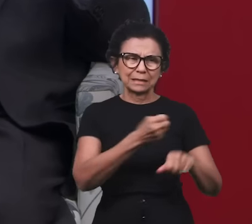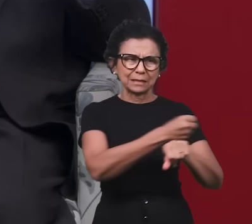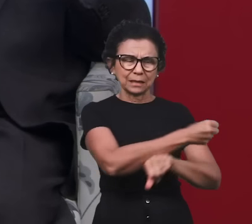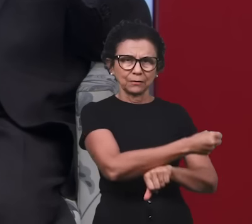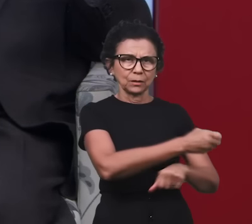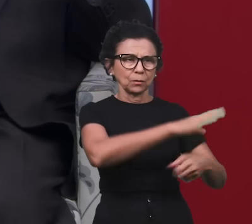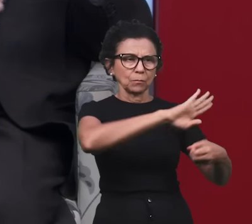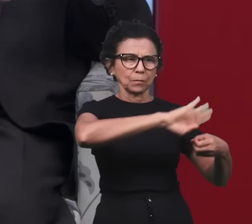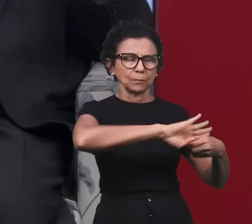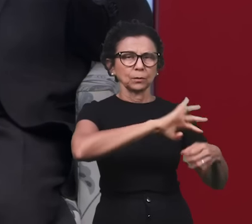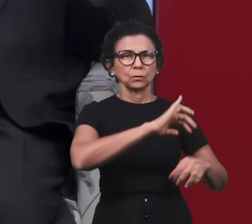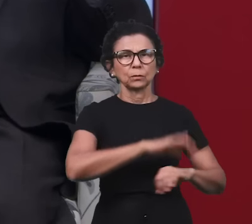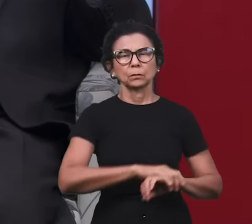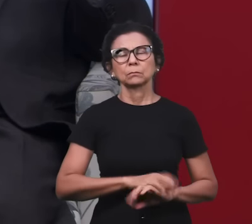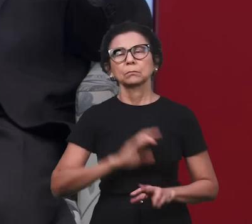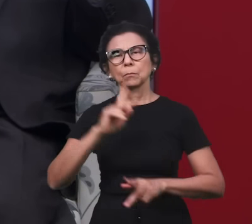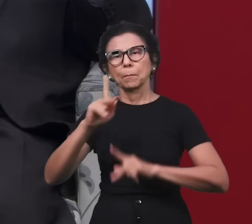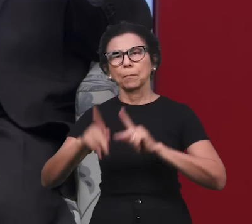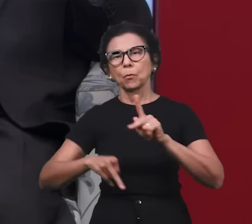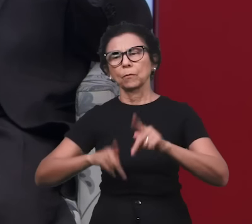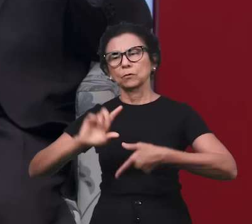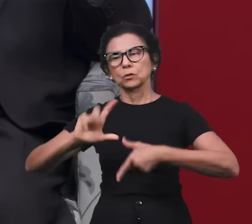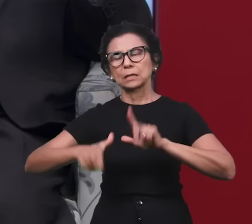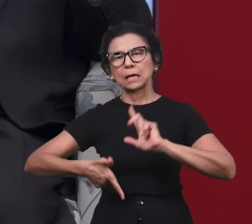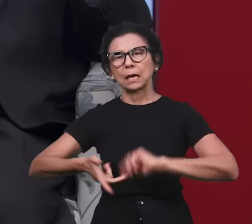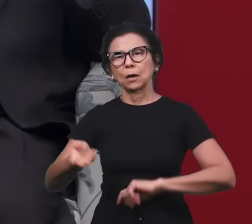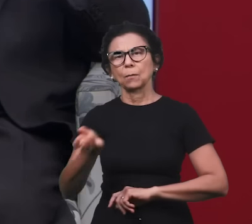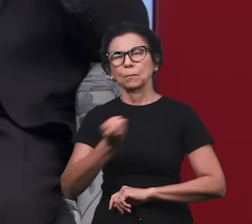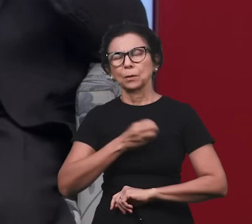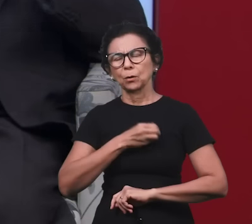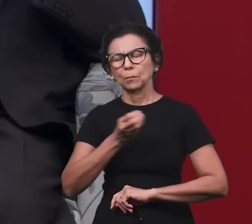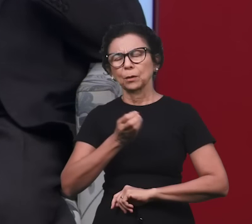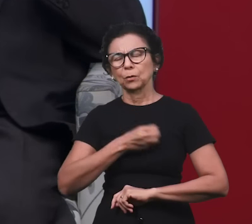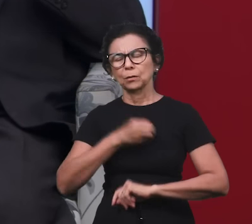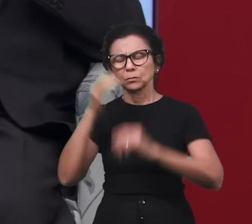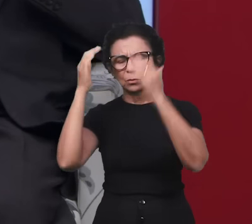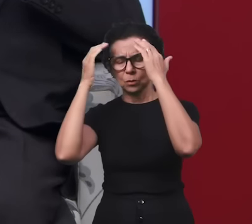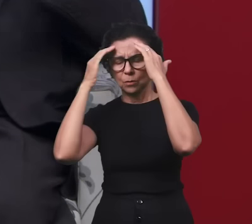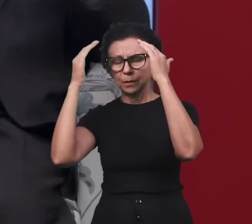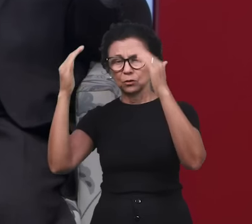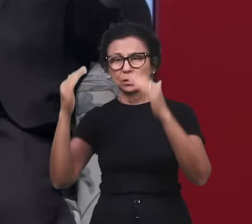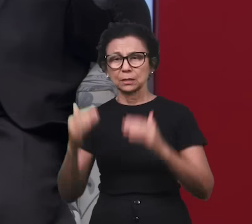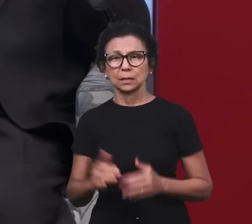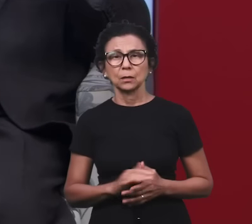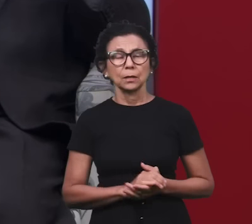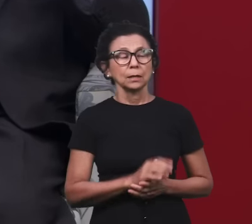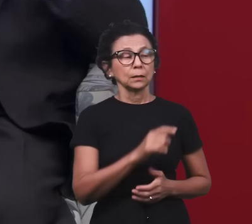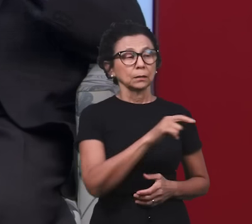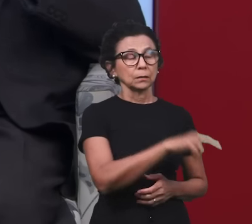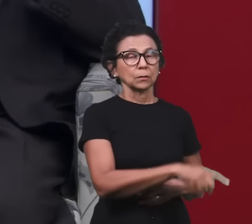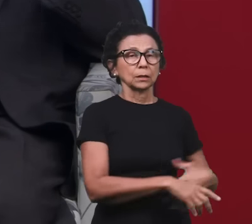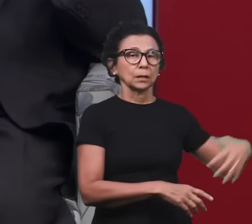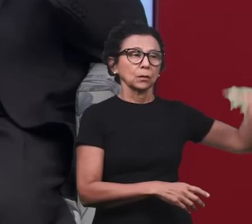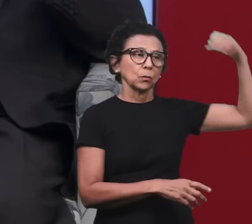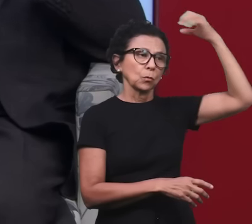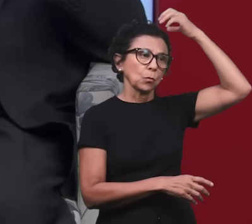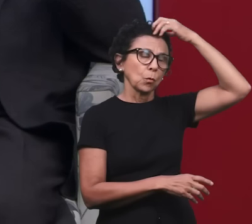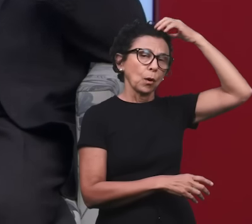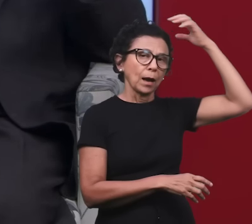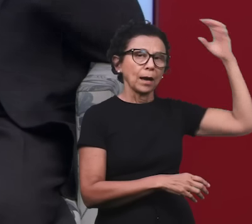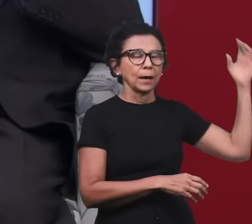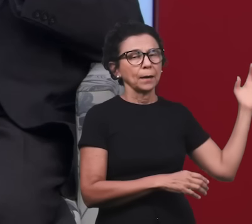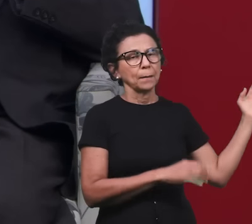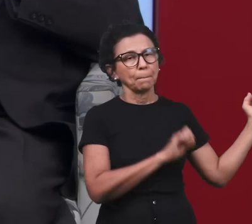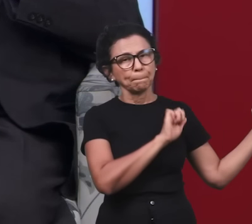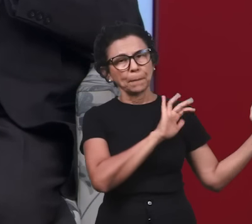desterrado, foi tirado da sua terra, levado para a Babilônia, como escravo. Lá estava